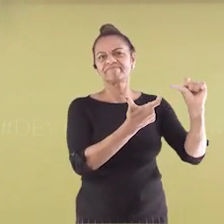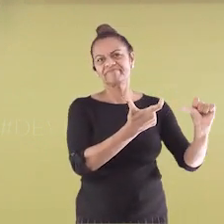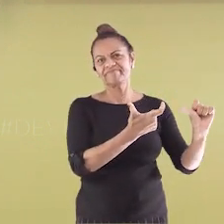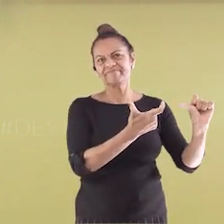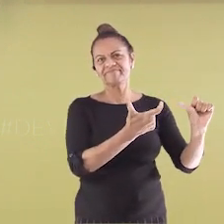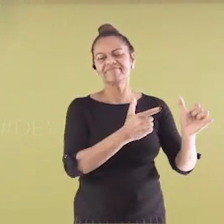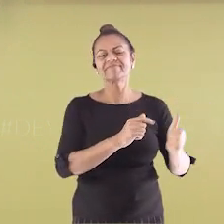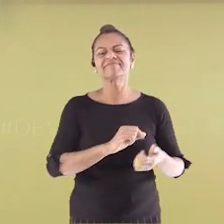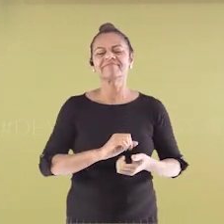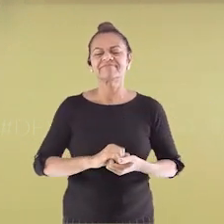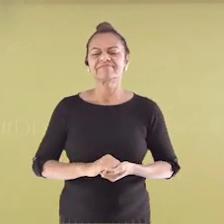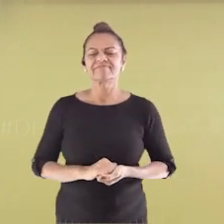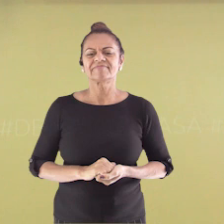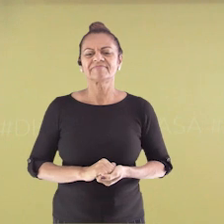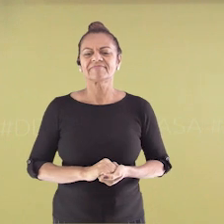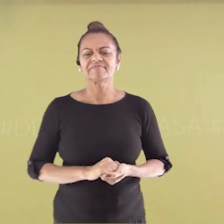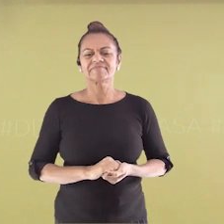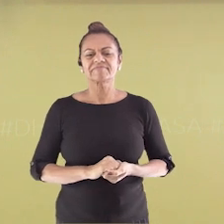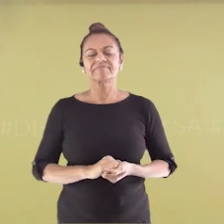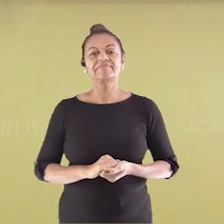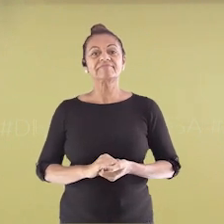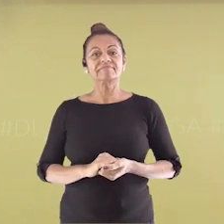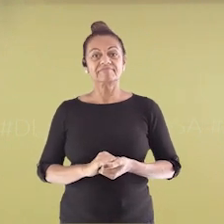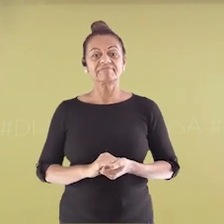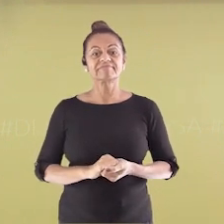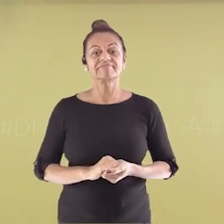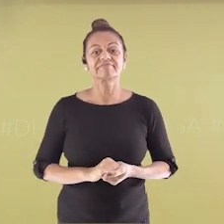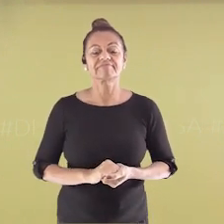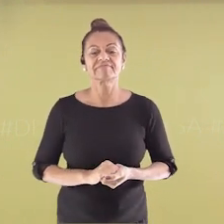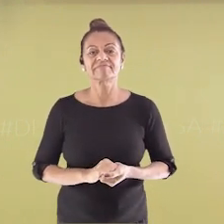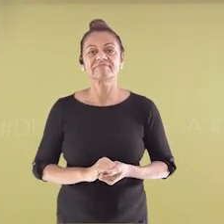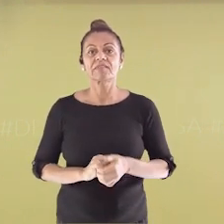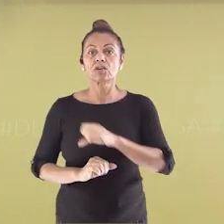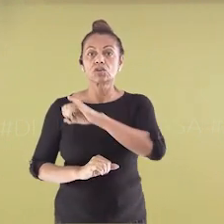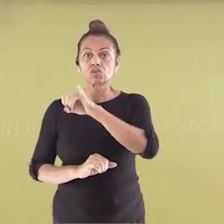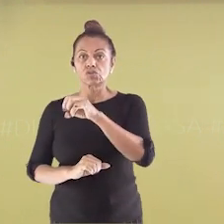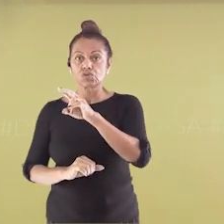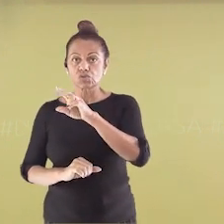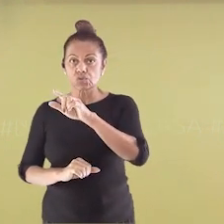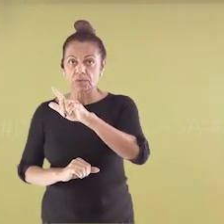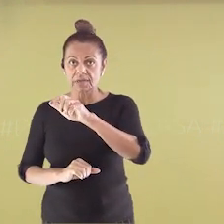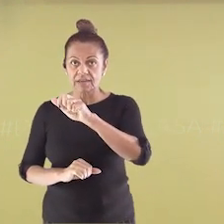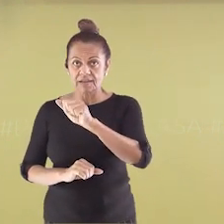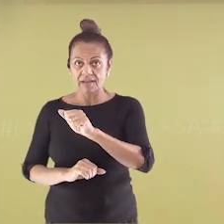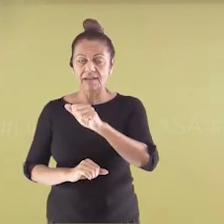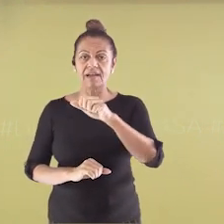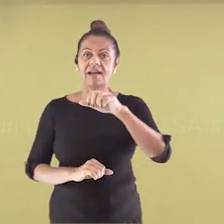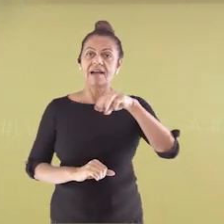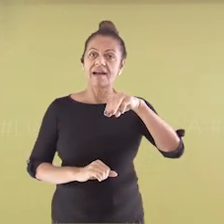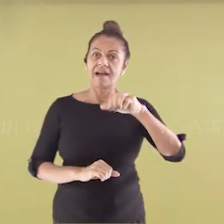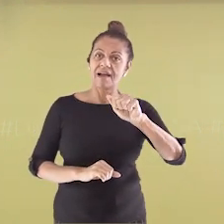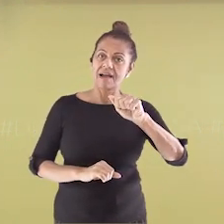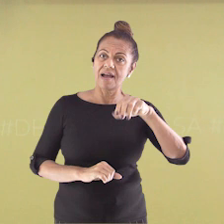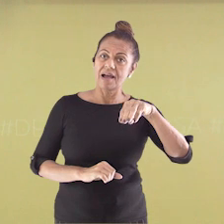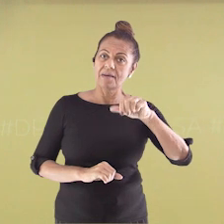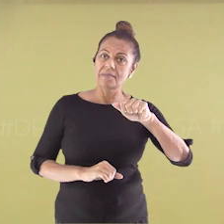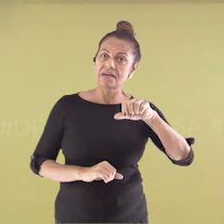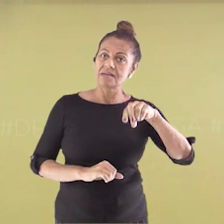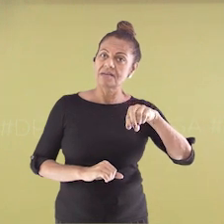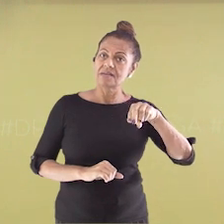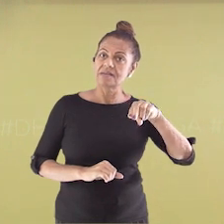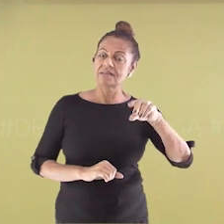gente tinha apenas a Júlia comendo. Ela está comendo a manga. Ela está praticando a ação. Já no